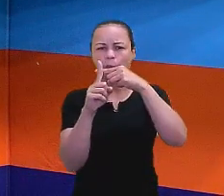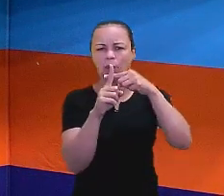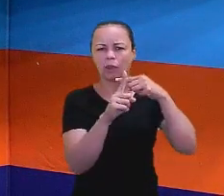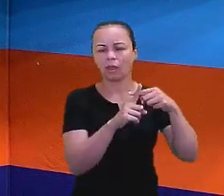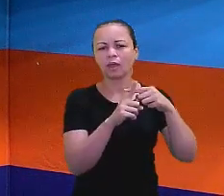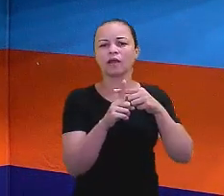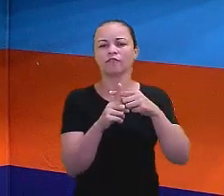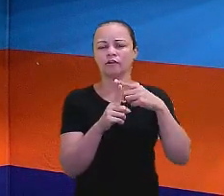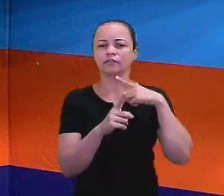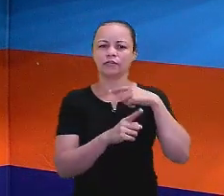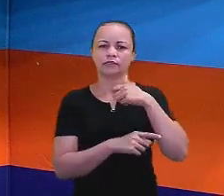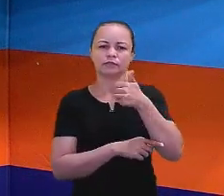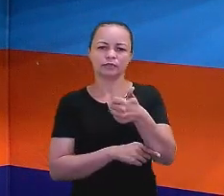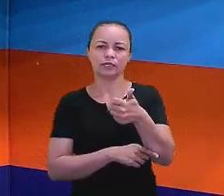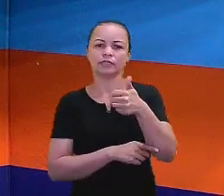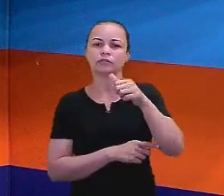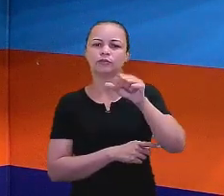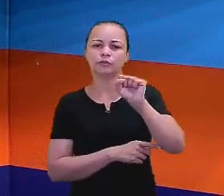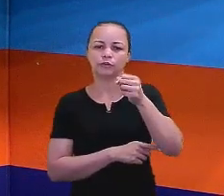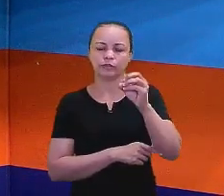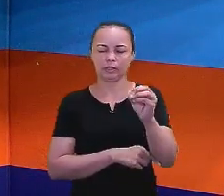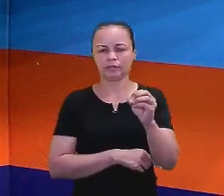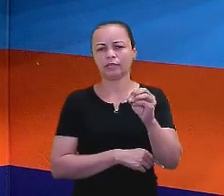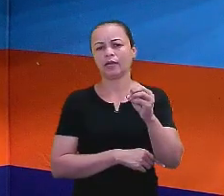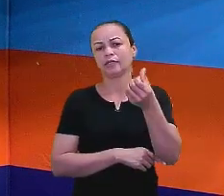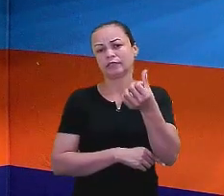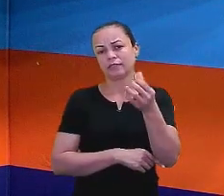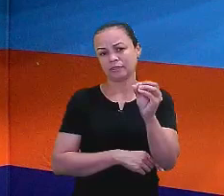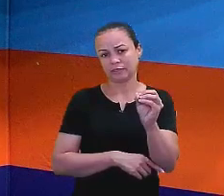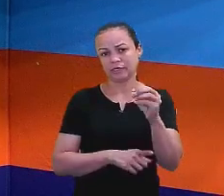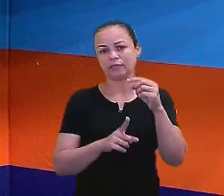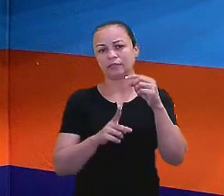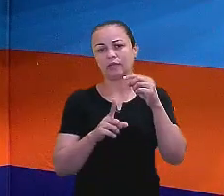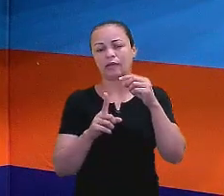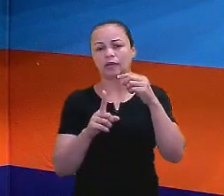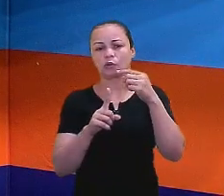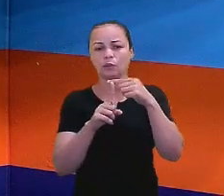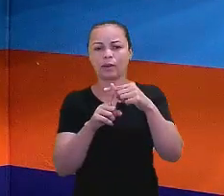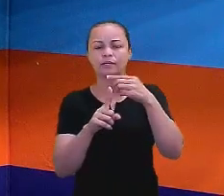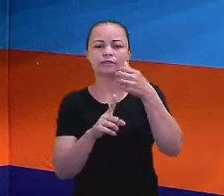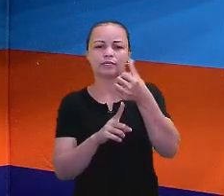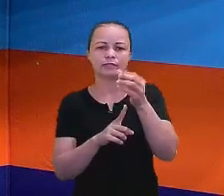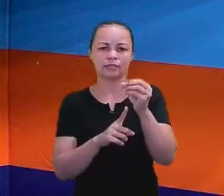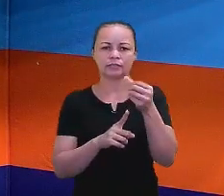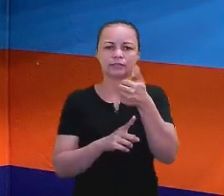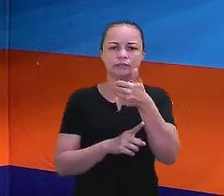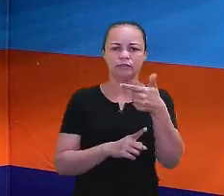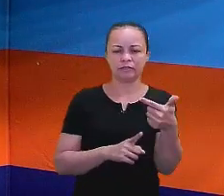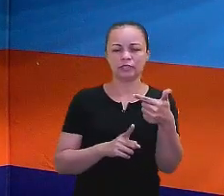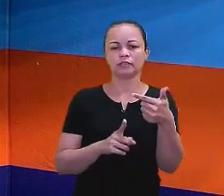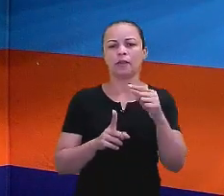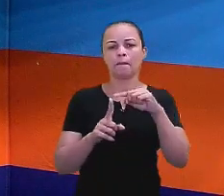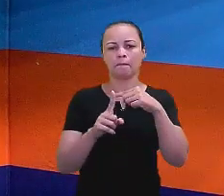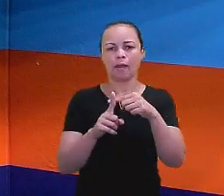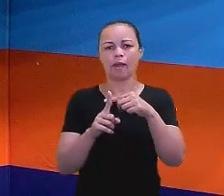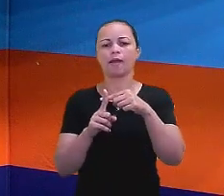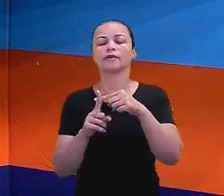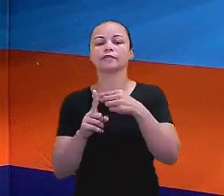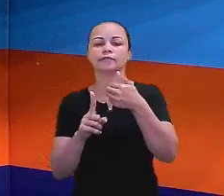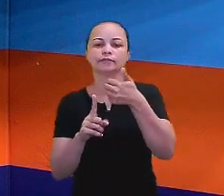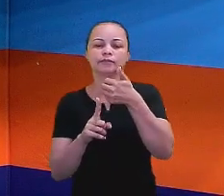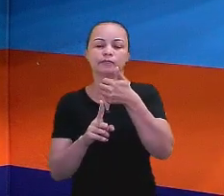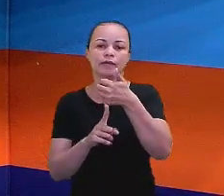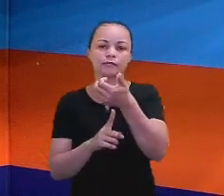180 graus, né? 60 mais 60, 120, mais 60, 180. Percebam que a soma dos ângulos